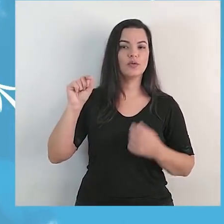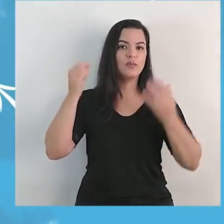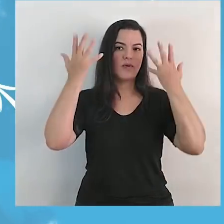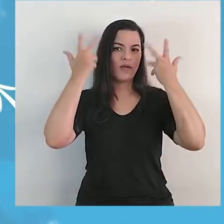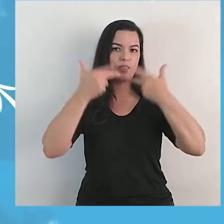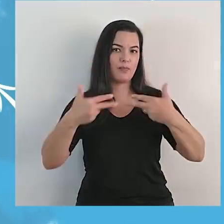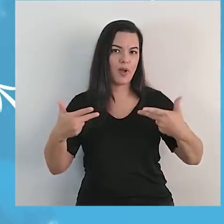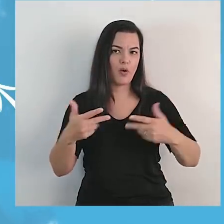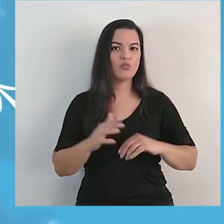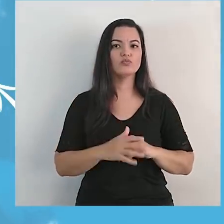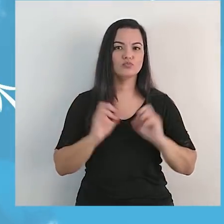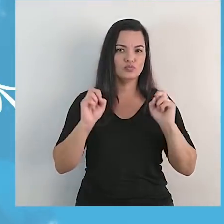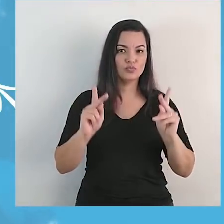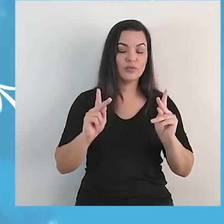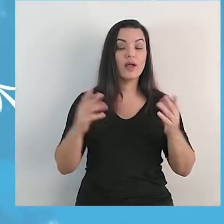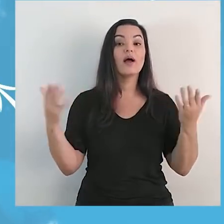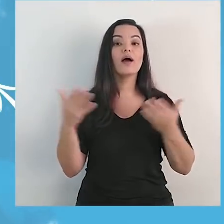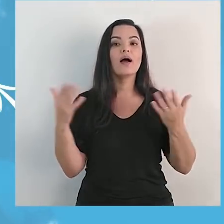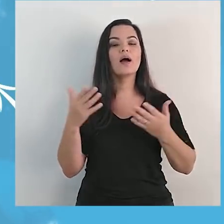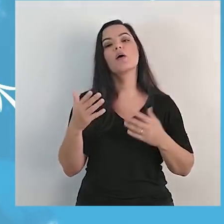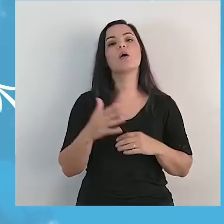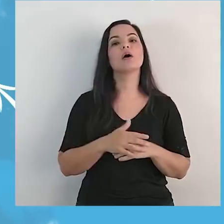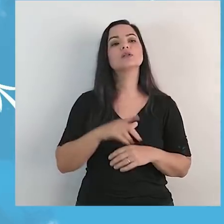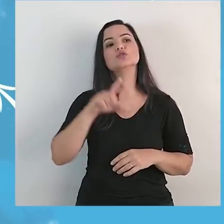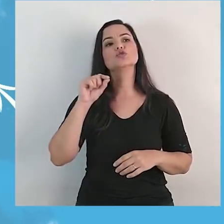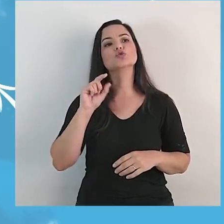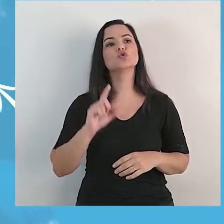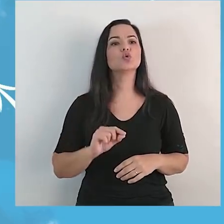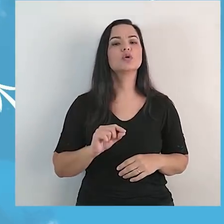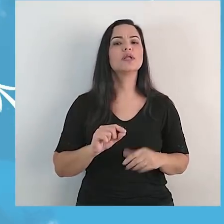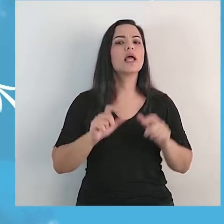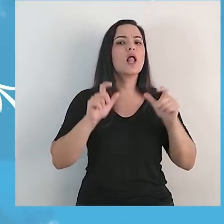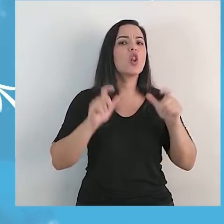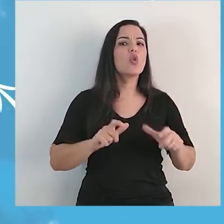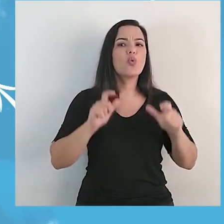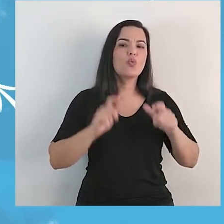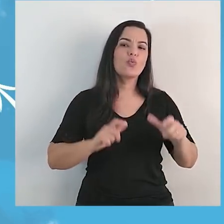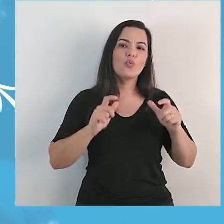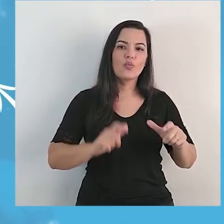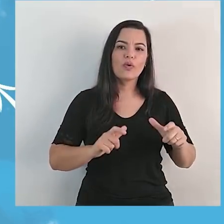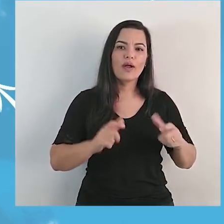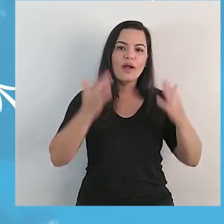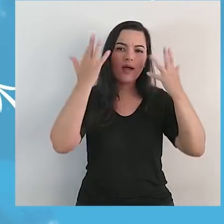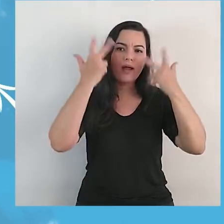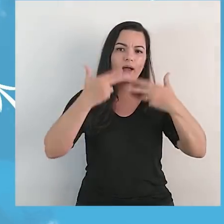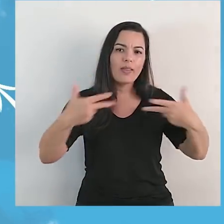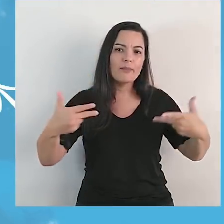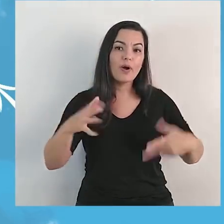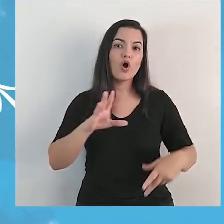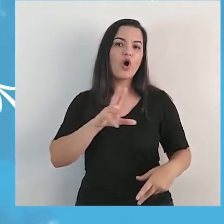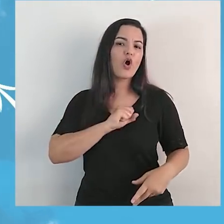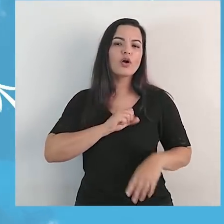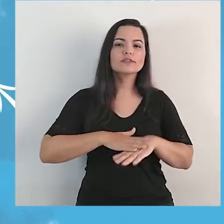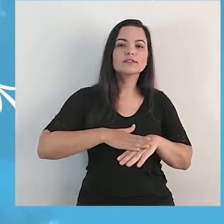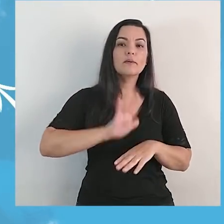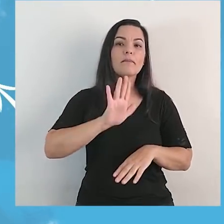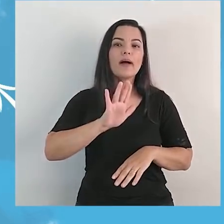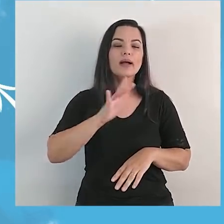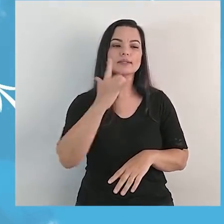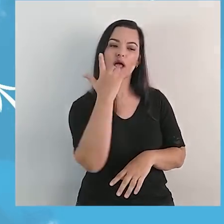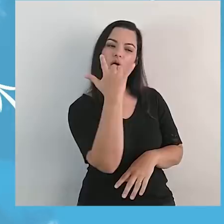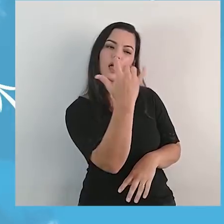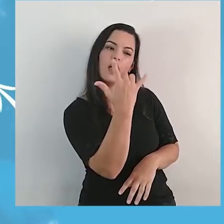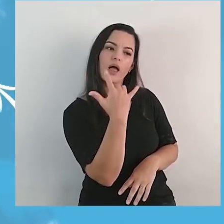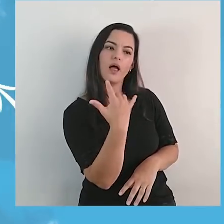já escolheram o animal. Agora, eu quero que vocês escolham qual dessas situações ela